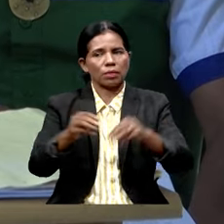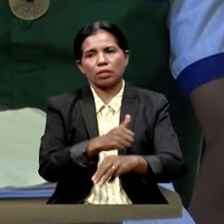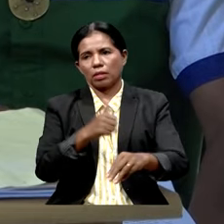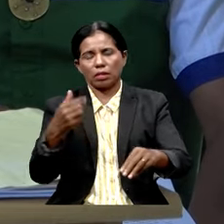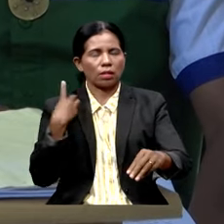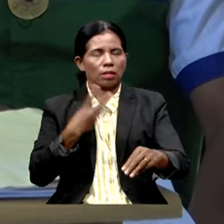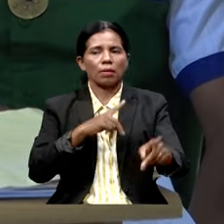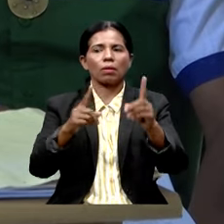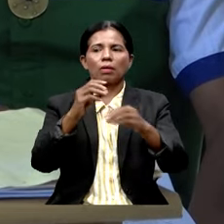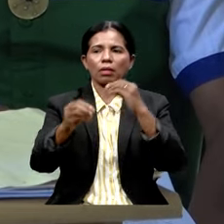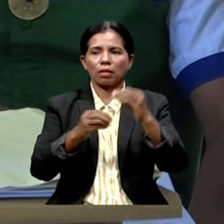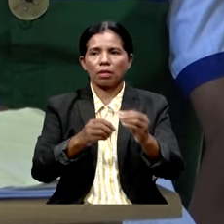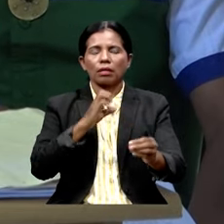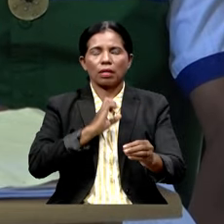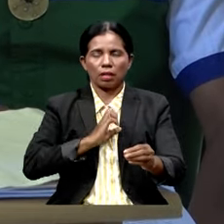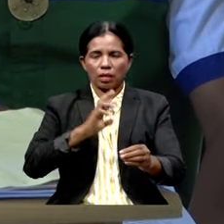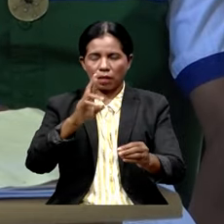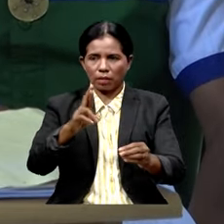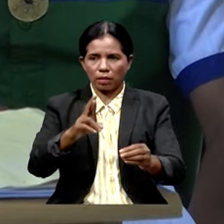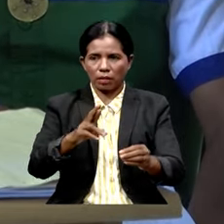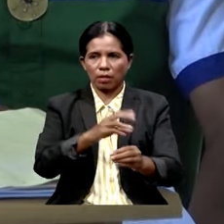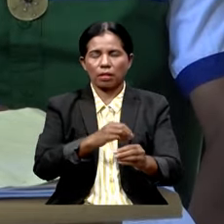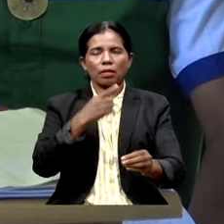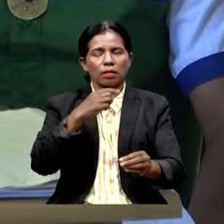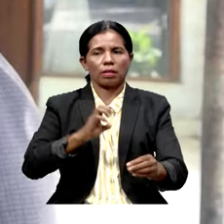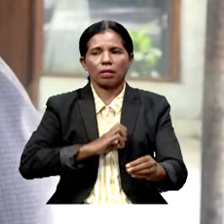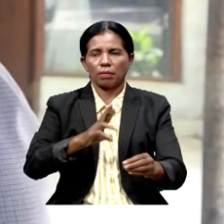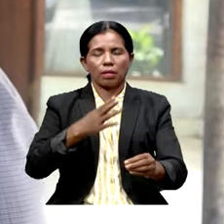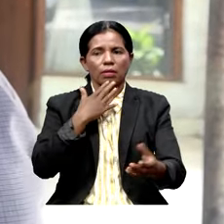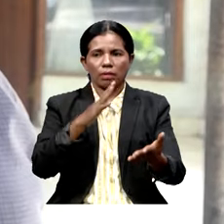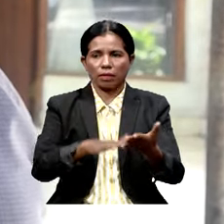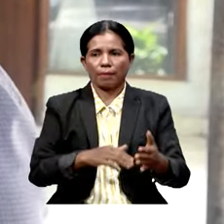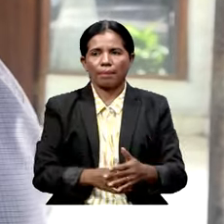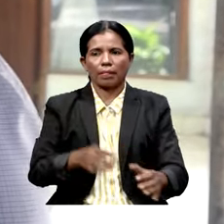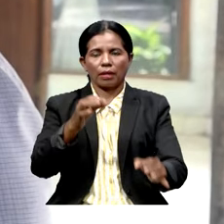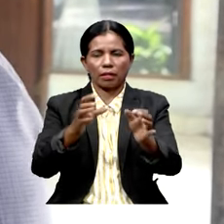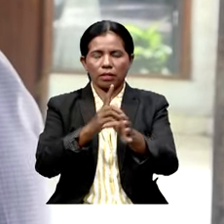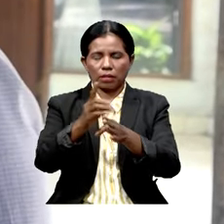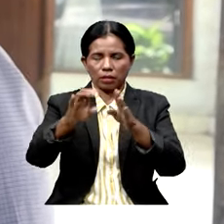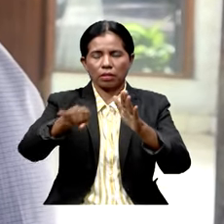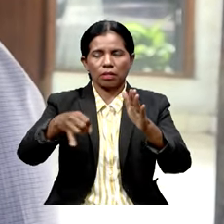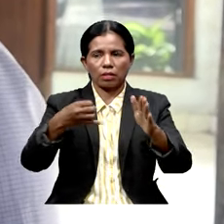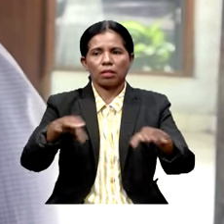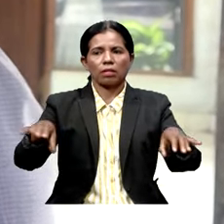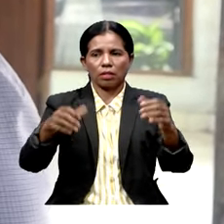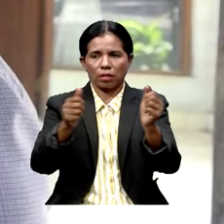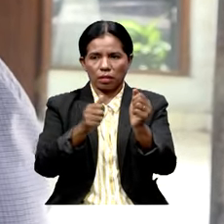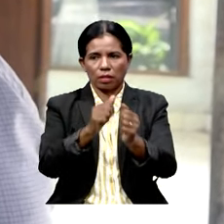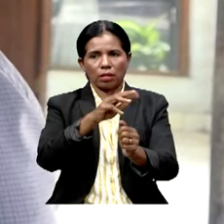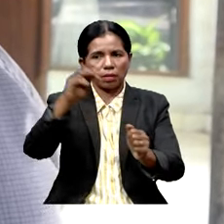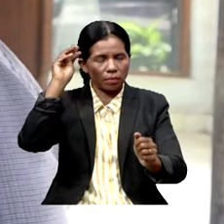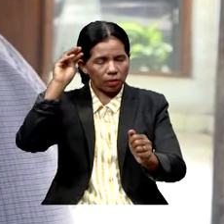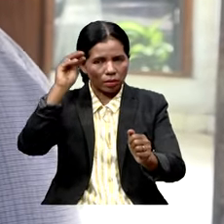lah amila kistiano mas ni hasil ya ermera ni ni defamon ermera. Mas que nune diretor geral serviço corporativo